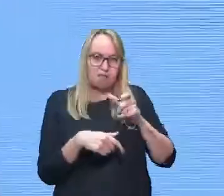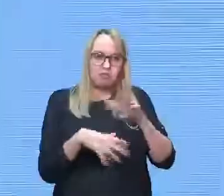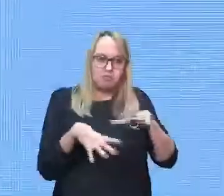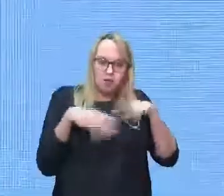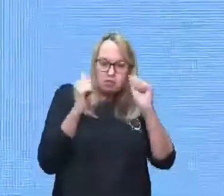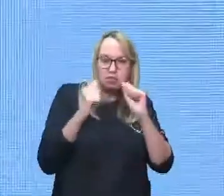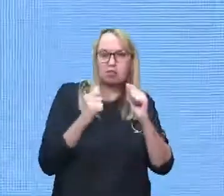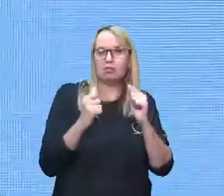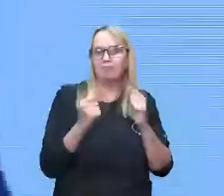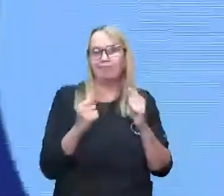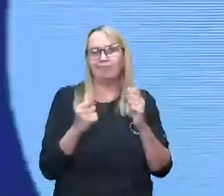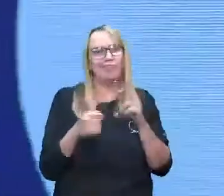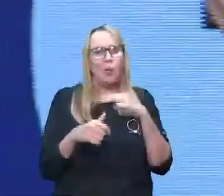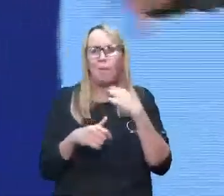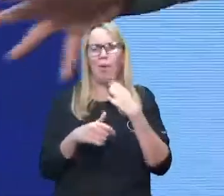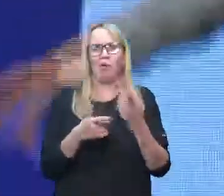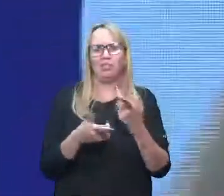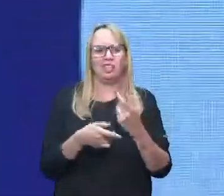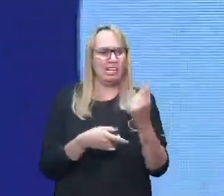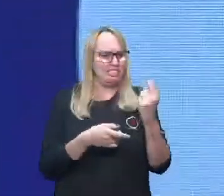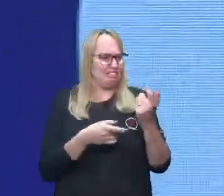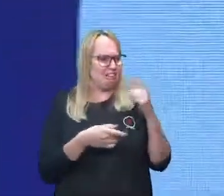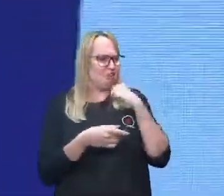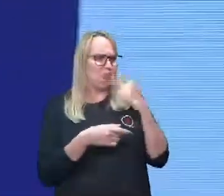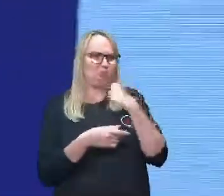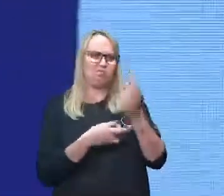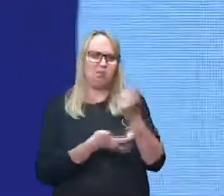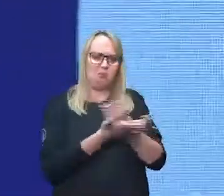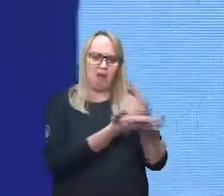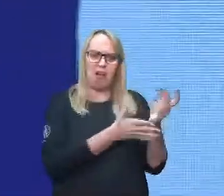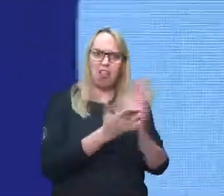mesmos. Essa praga desse dinheiro não dá para nada.